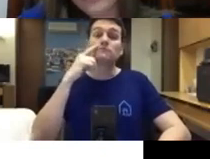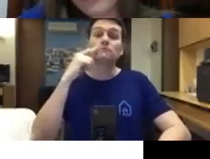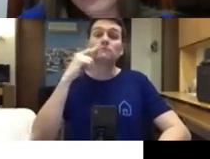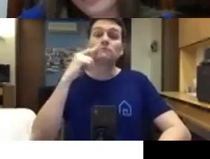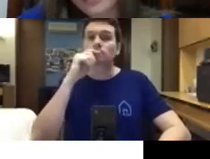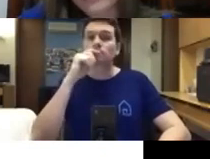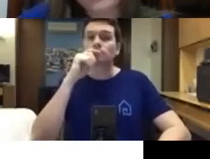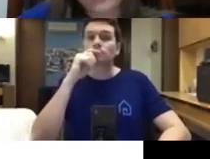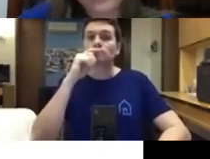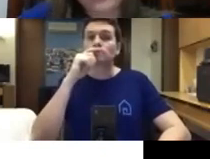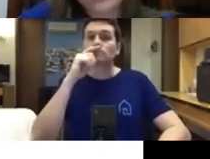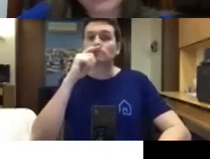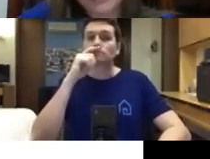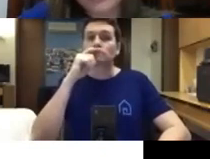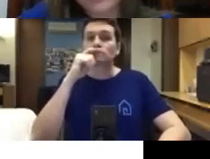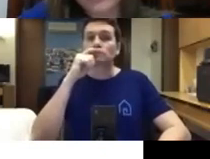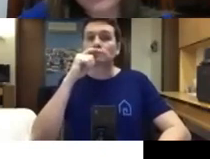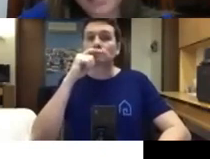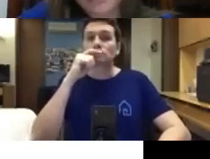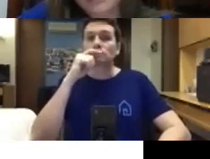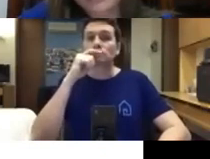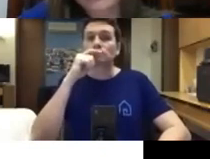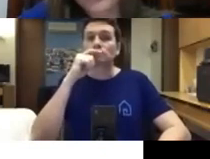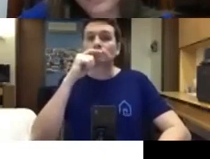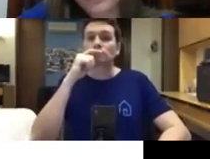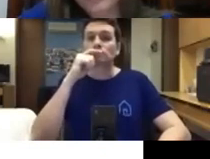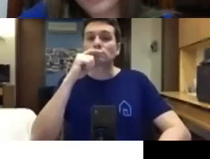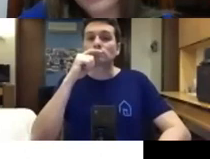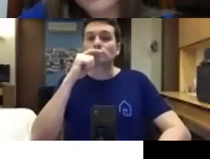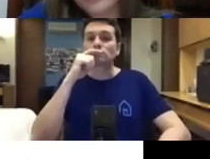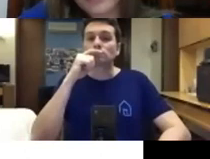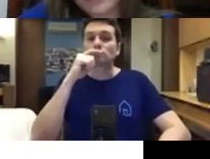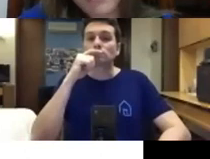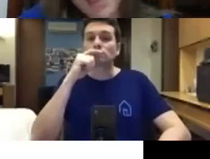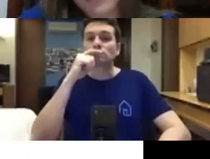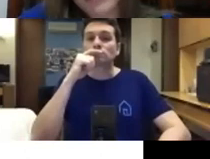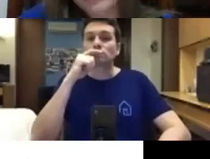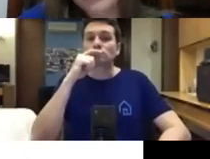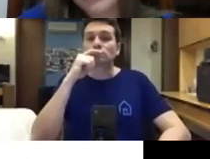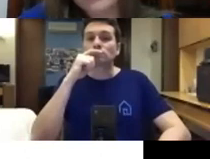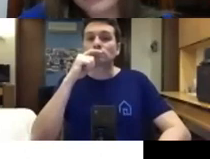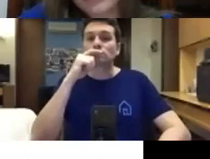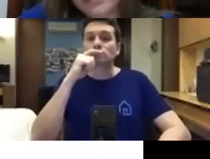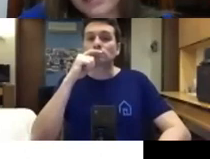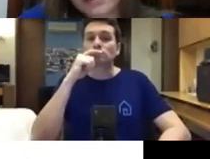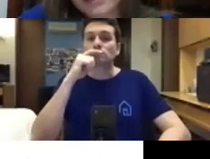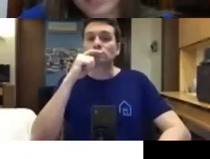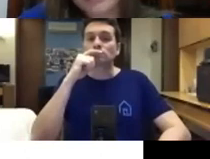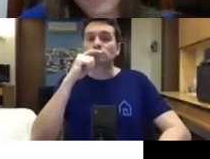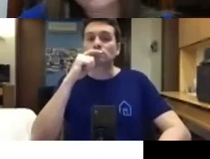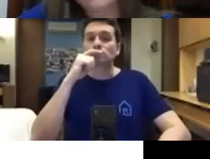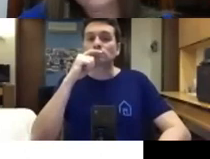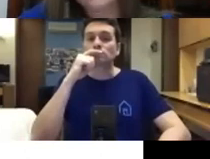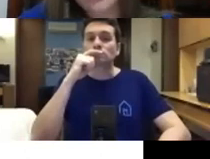está totalmente ligado às transformações químicas da argamassa, porque a gente vai ter ferro ali oxidando, então a gente vai ter essa